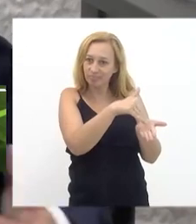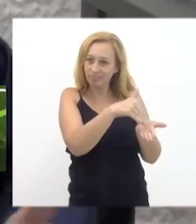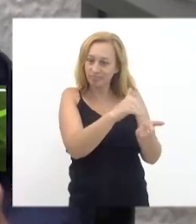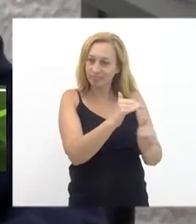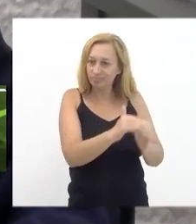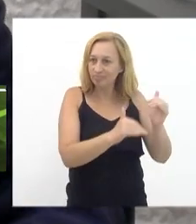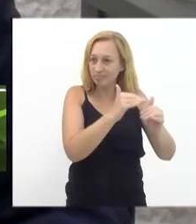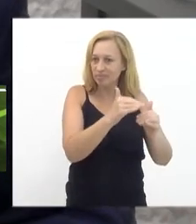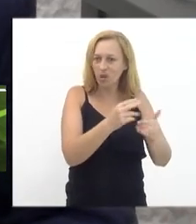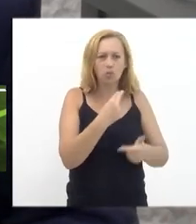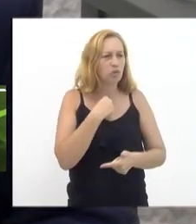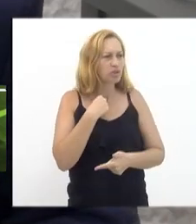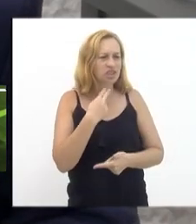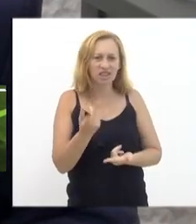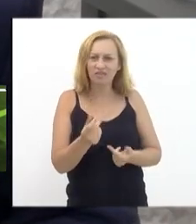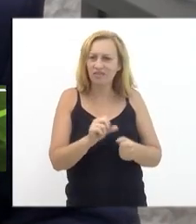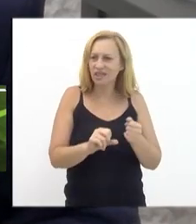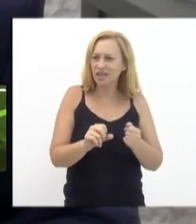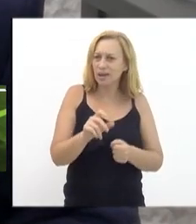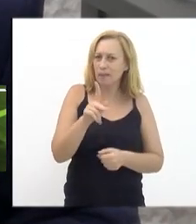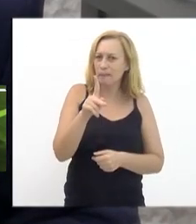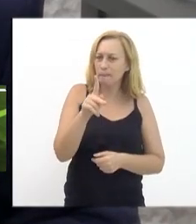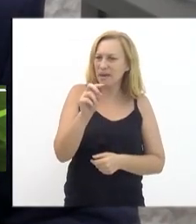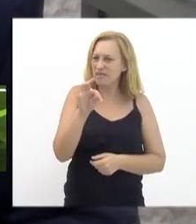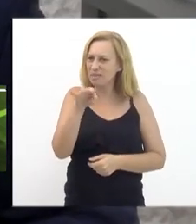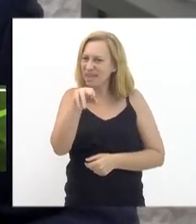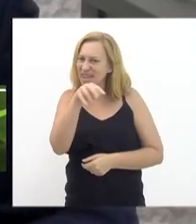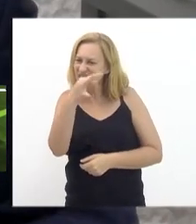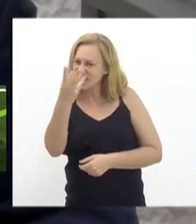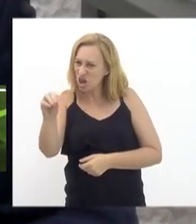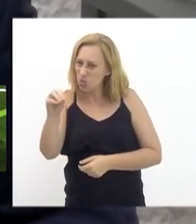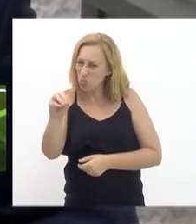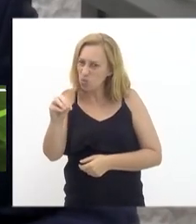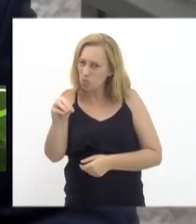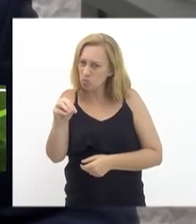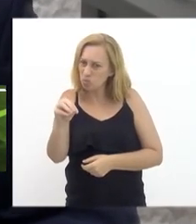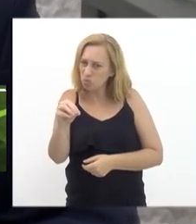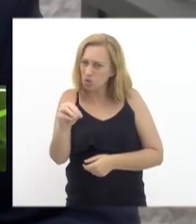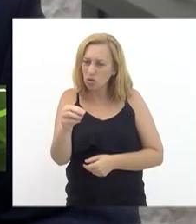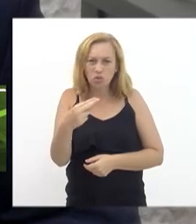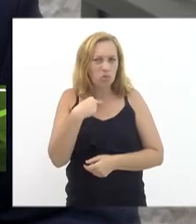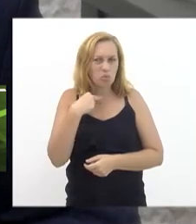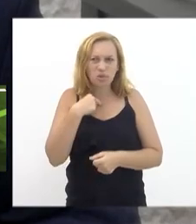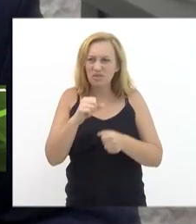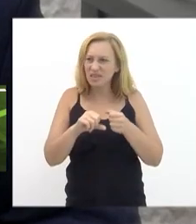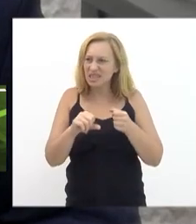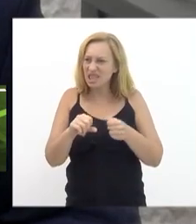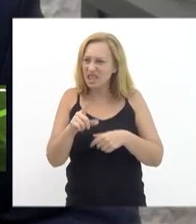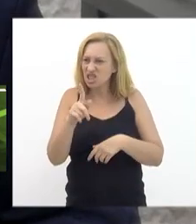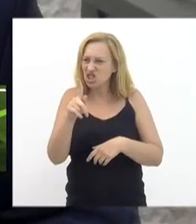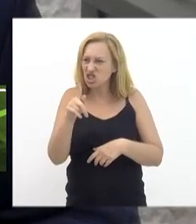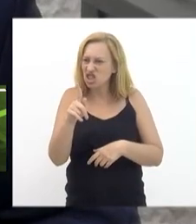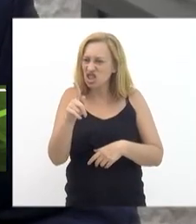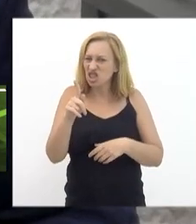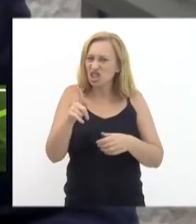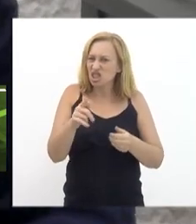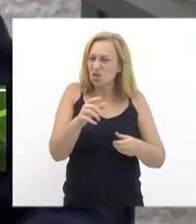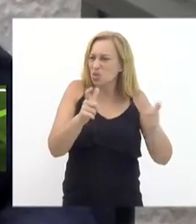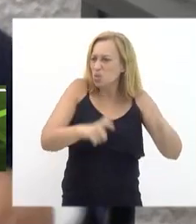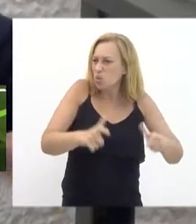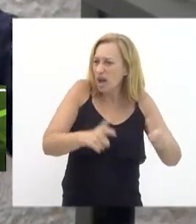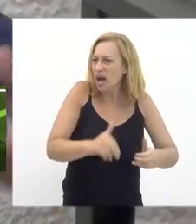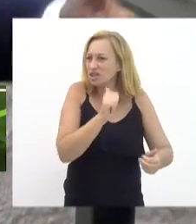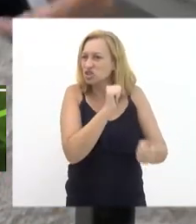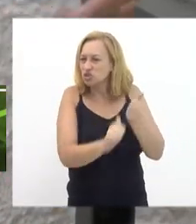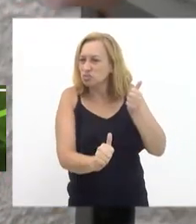você não poder fazer pavimentação de vírus eu era uma coisa não poder fazer um ginásio Pole esportivo você